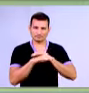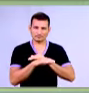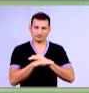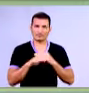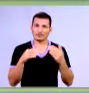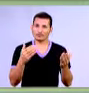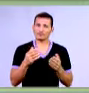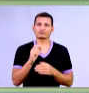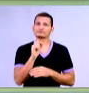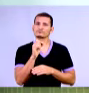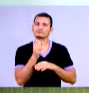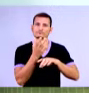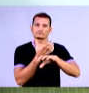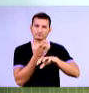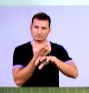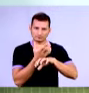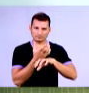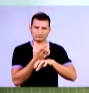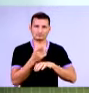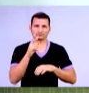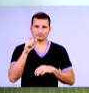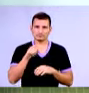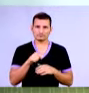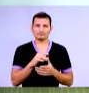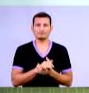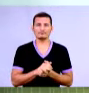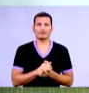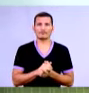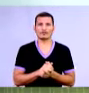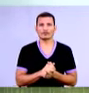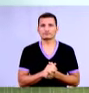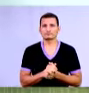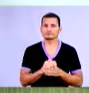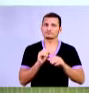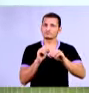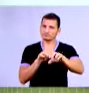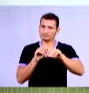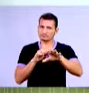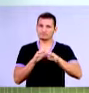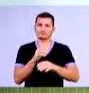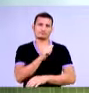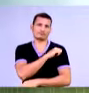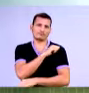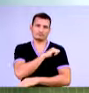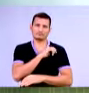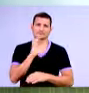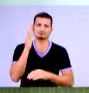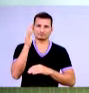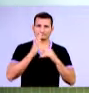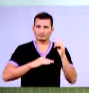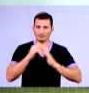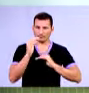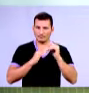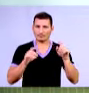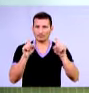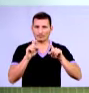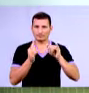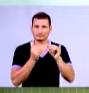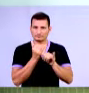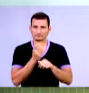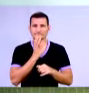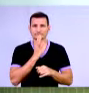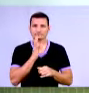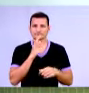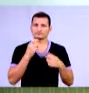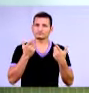pretendemos com essa disciplina, né, é dotar os alunos, os futuros profissionais de informática na internet, de conhecimentos necessários